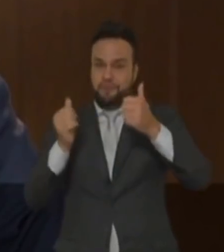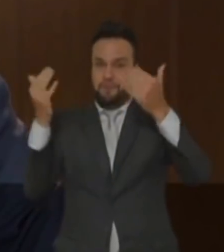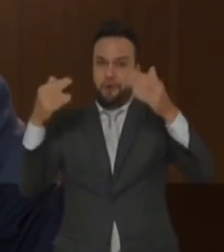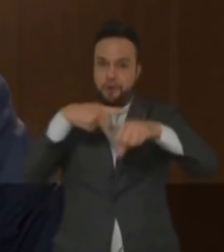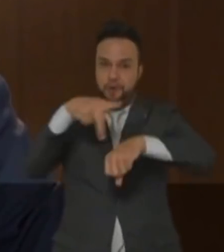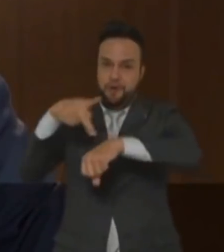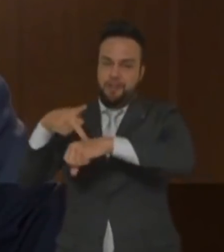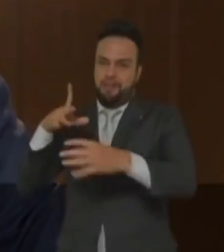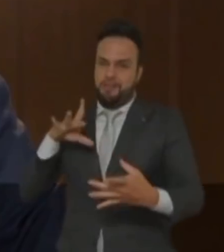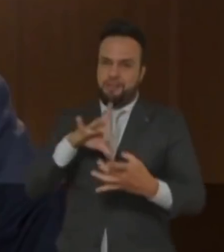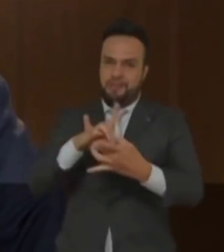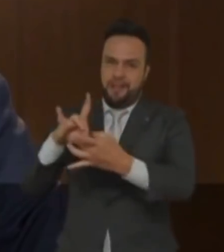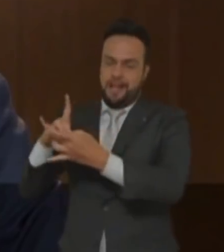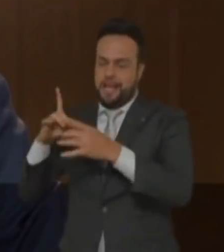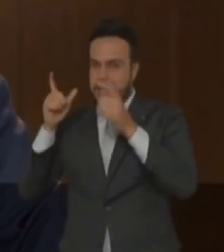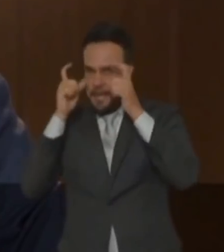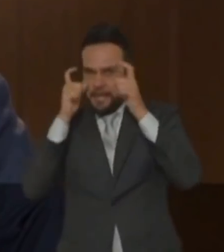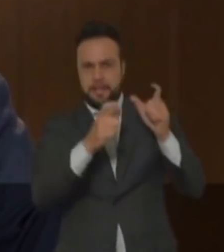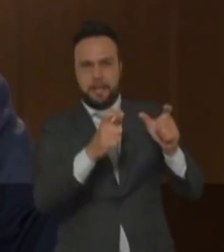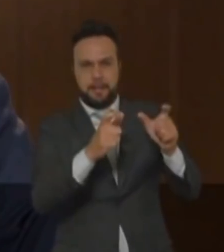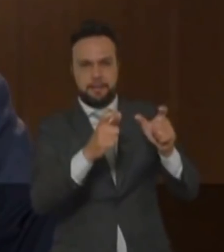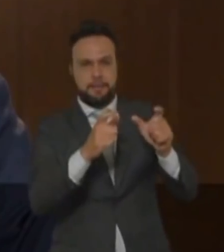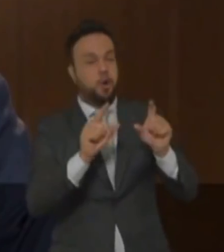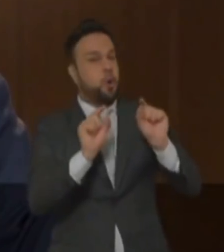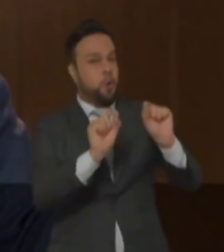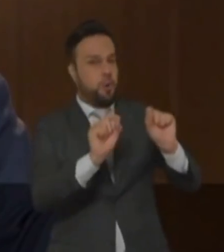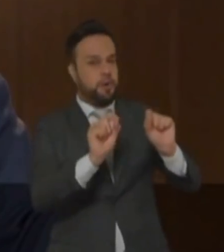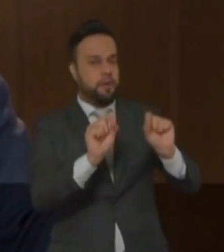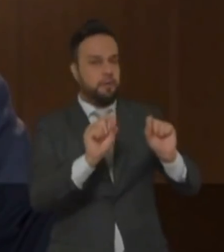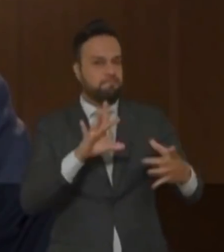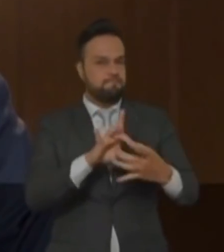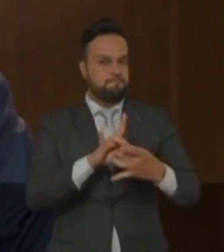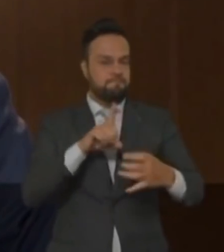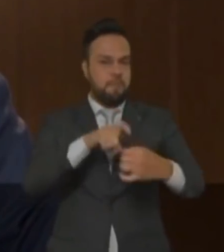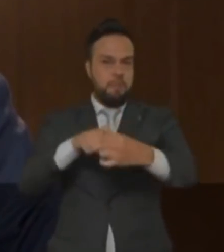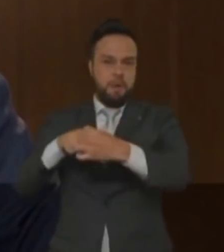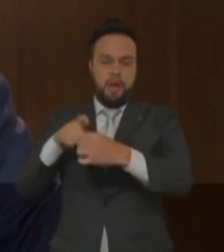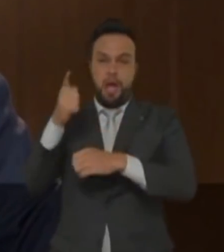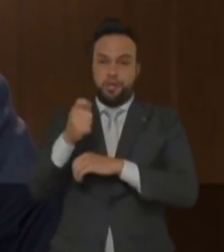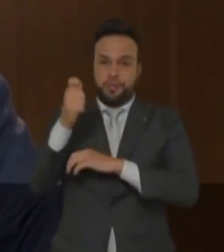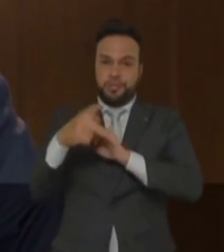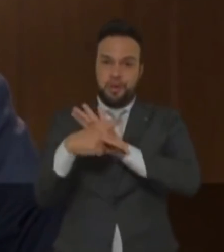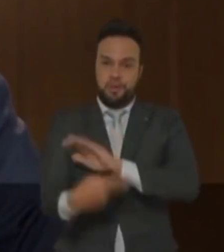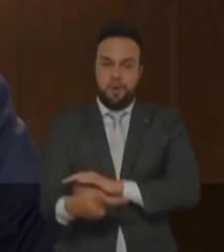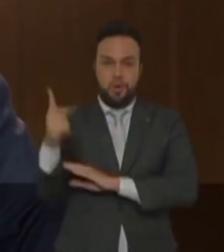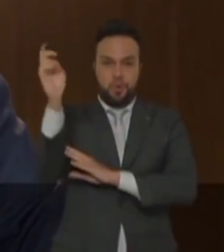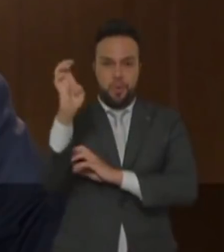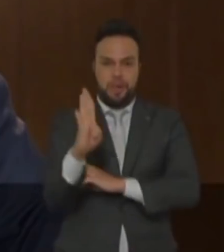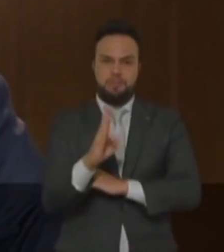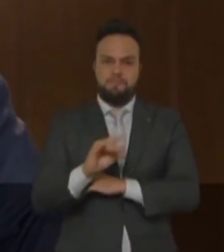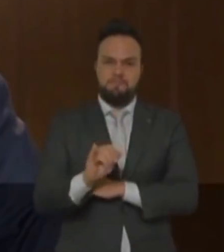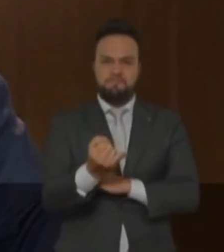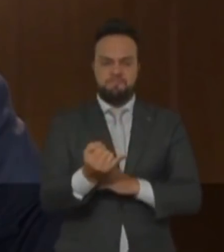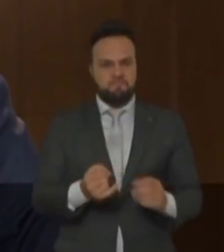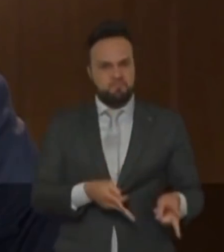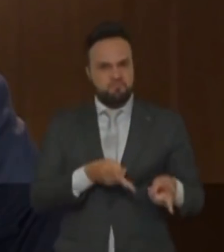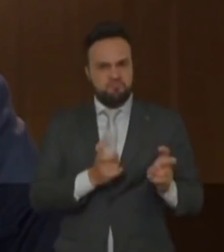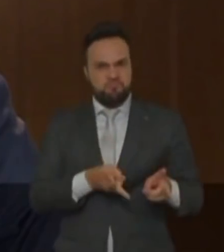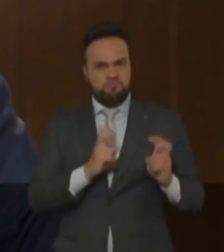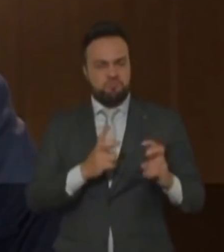internacionais a essa campanha esse corada e interesses escusos que se une a associações